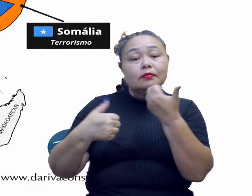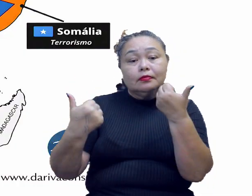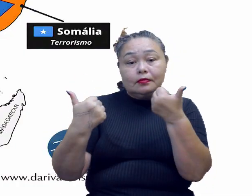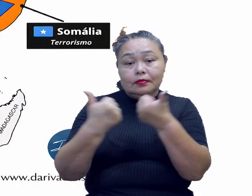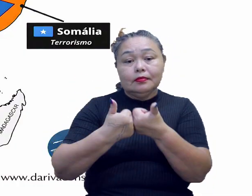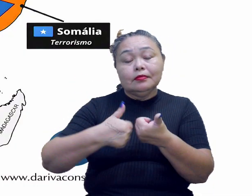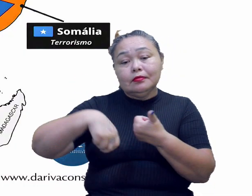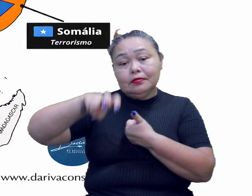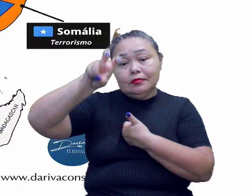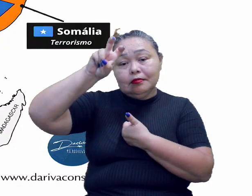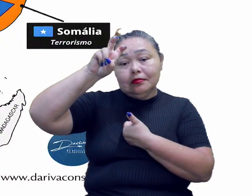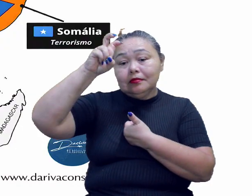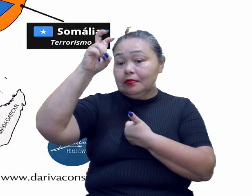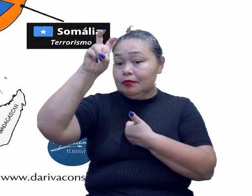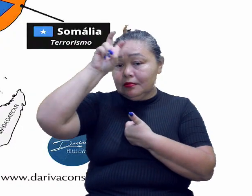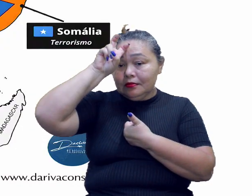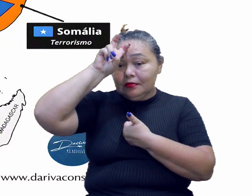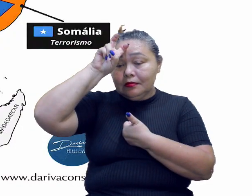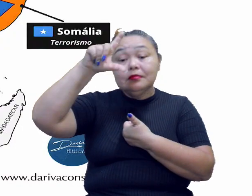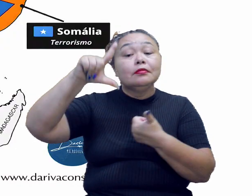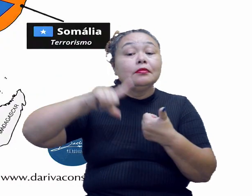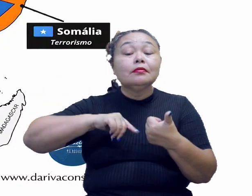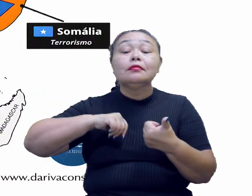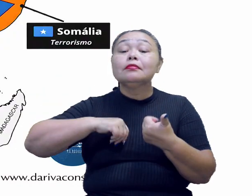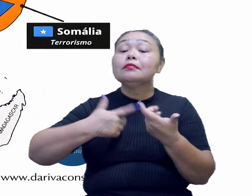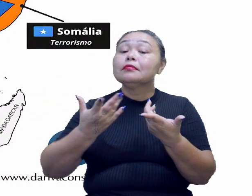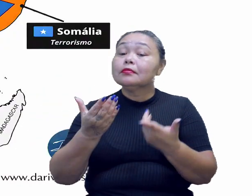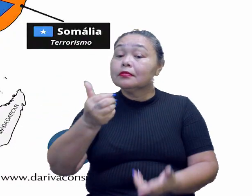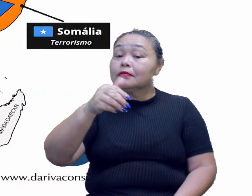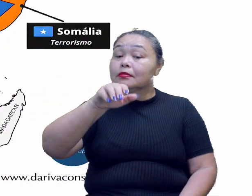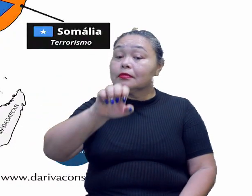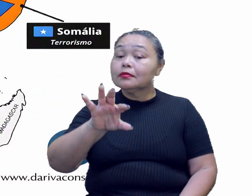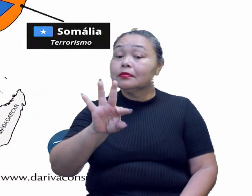Egito. Nós temos a Etiópia,